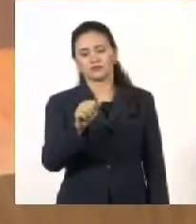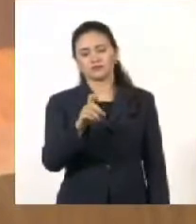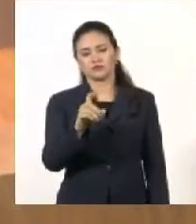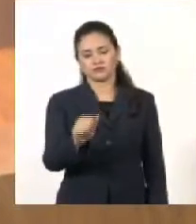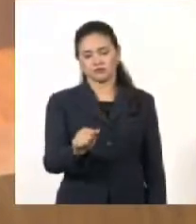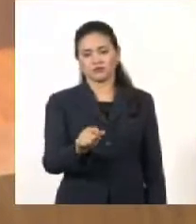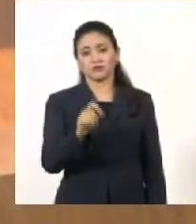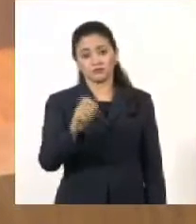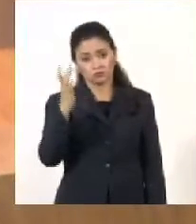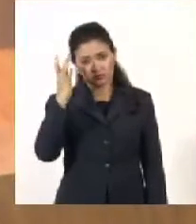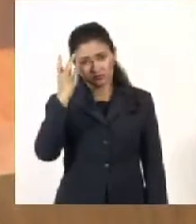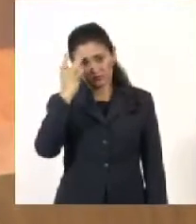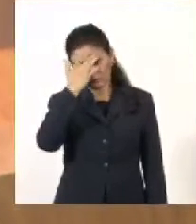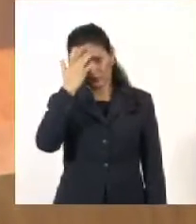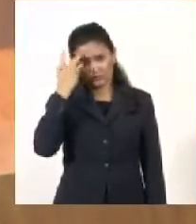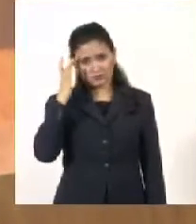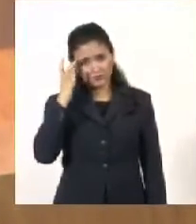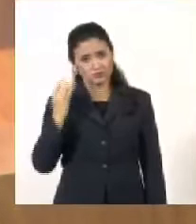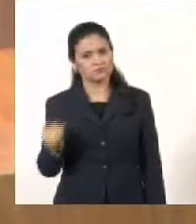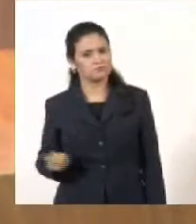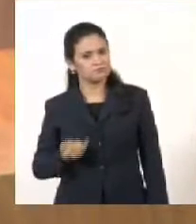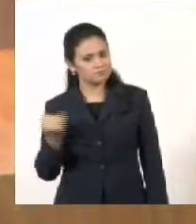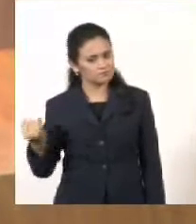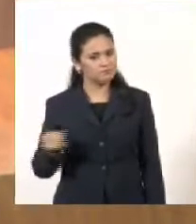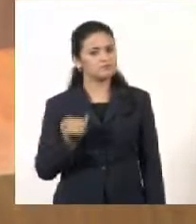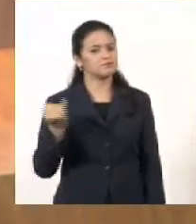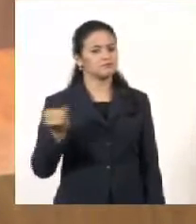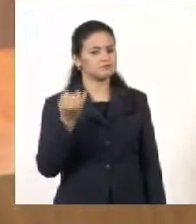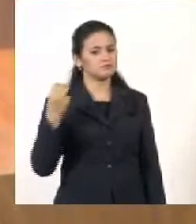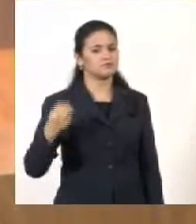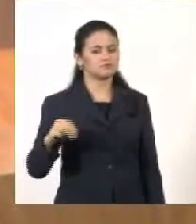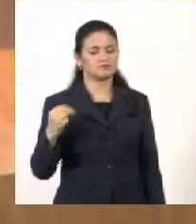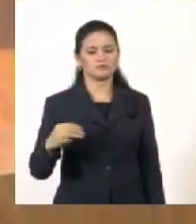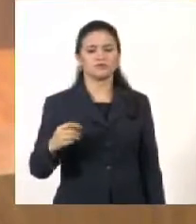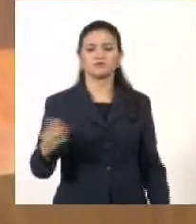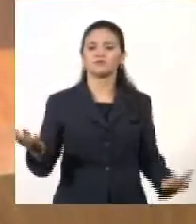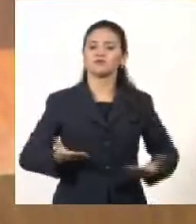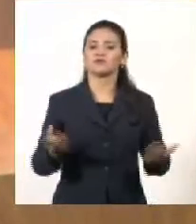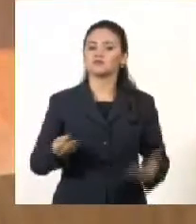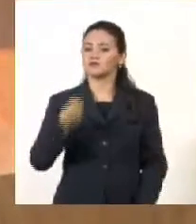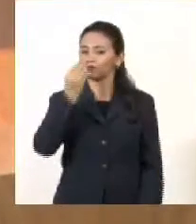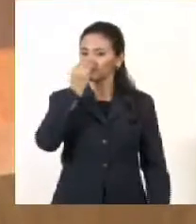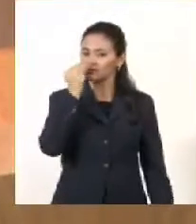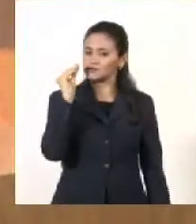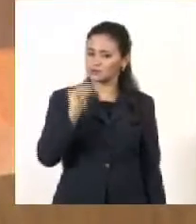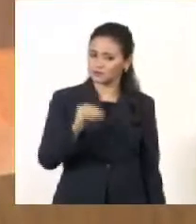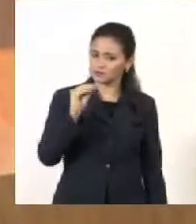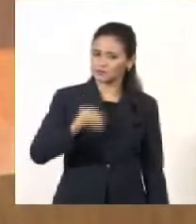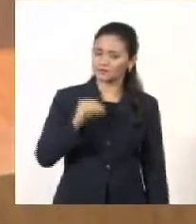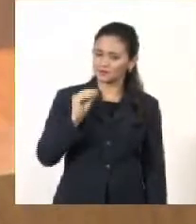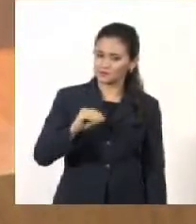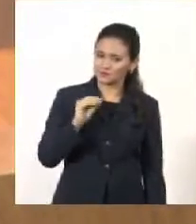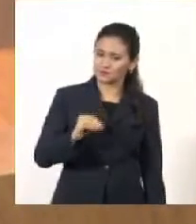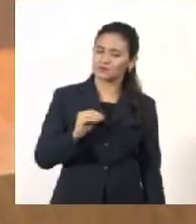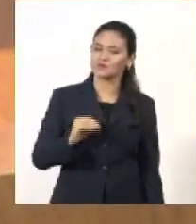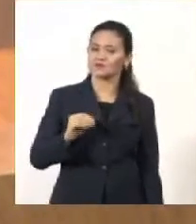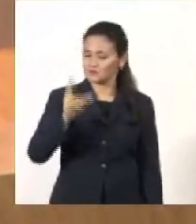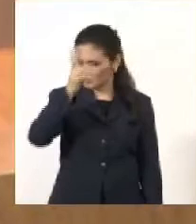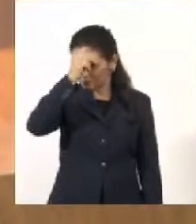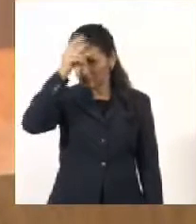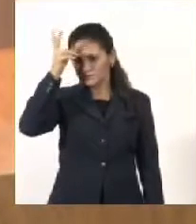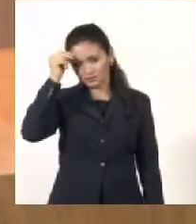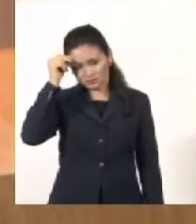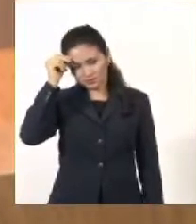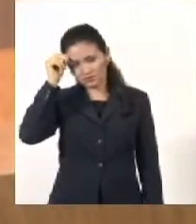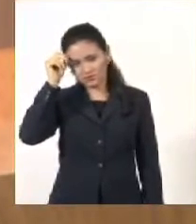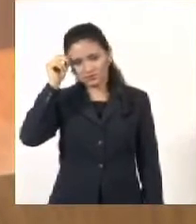Cidade que hoje encontra-se abandonada pelo poder público que lá se